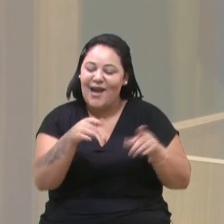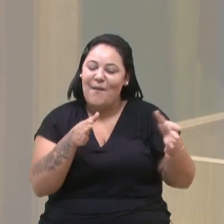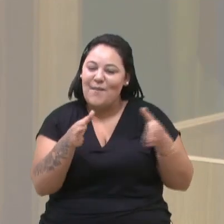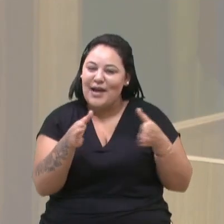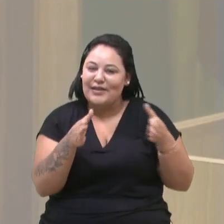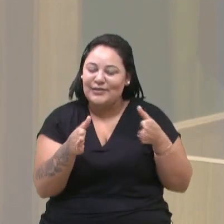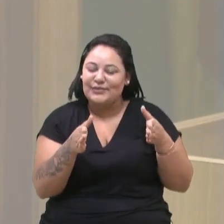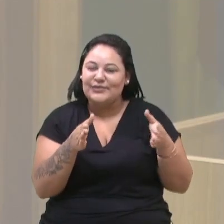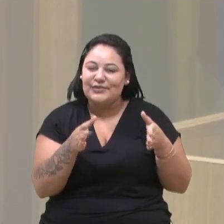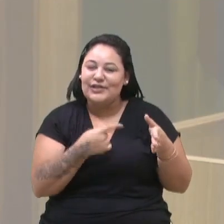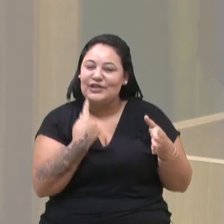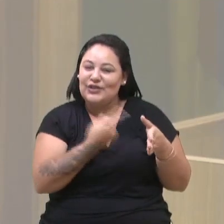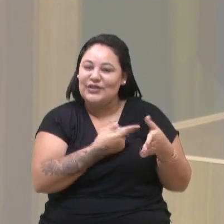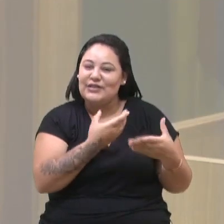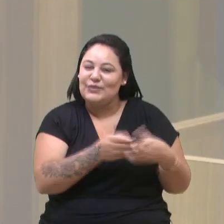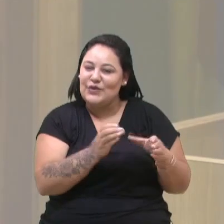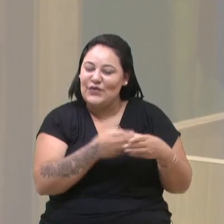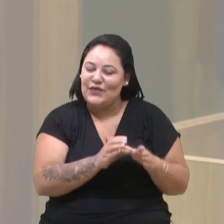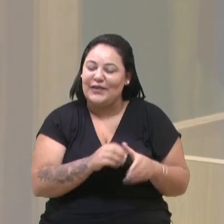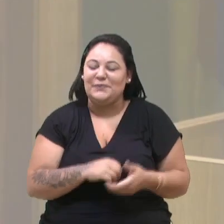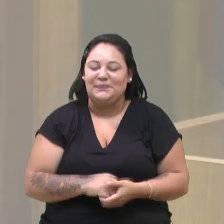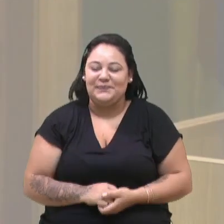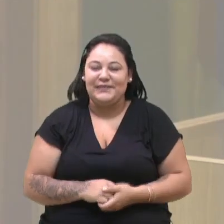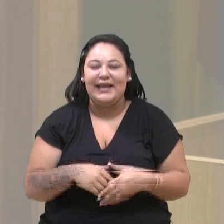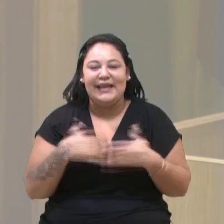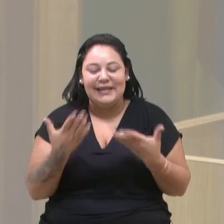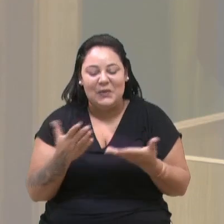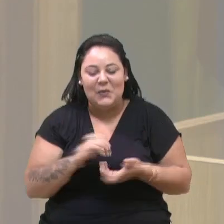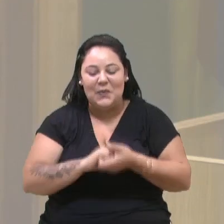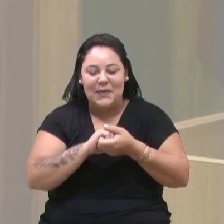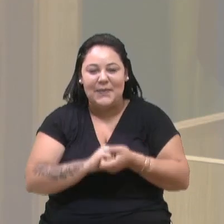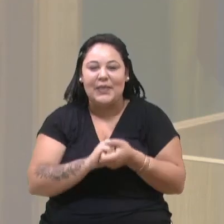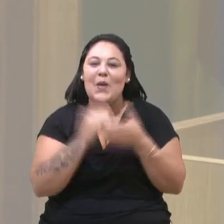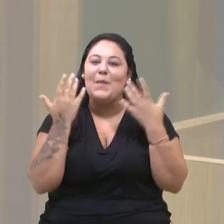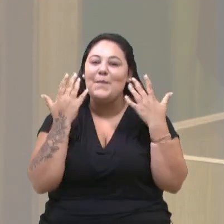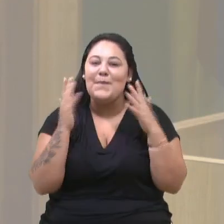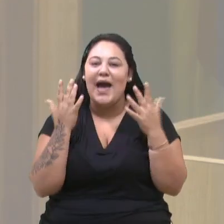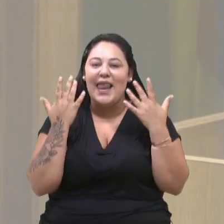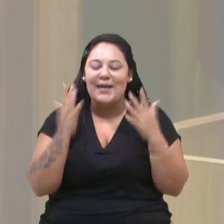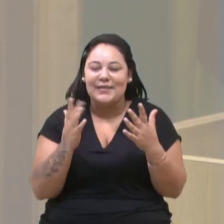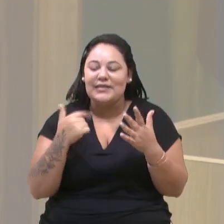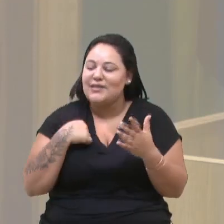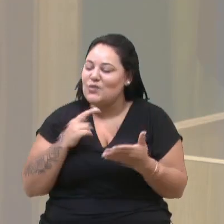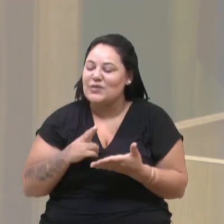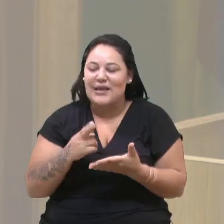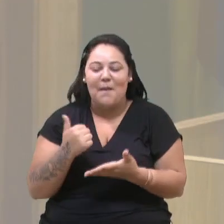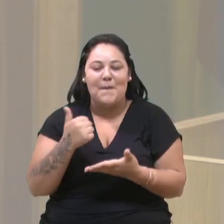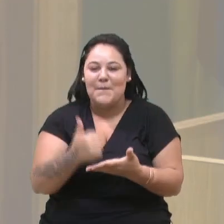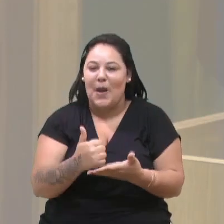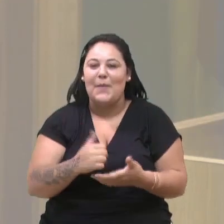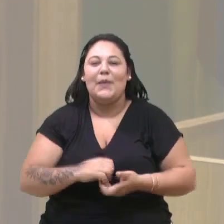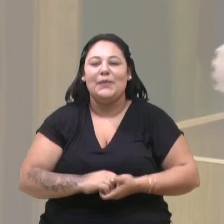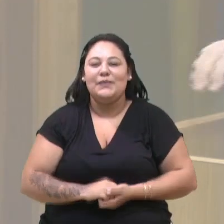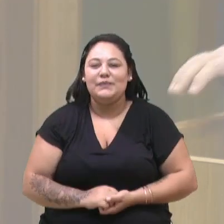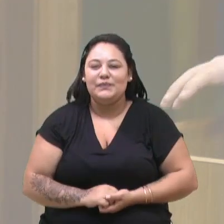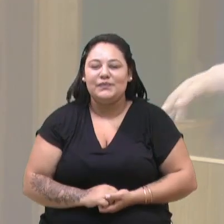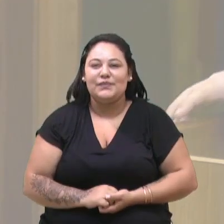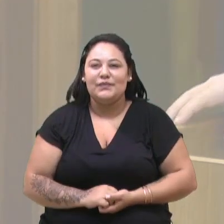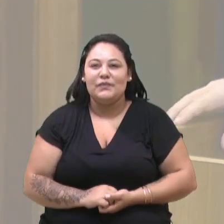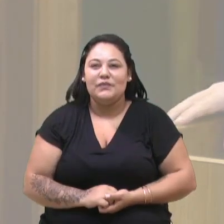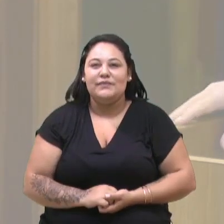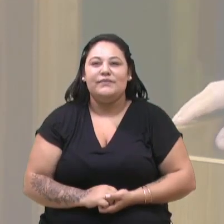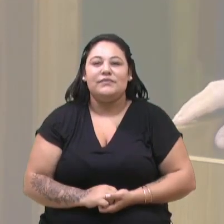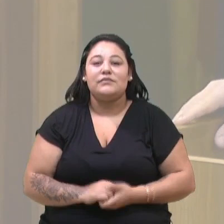nós estamos vivenciando. Então, cumprimento, parabéns, conte sempre conosco. Mas,